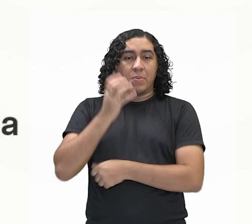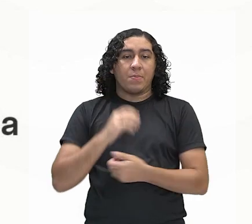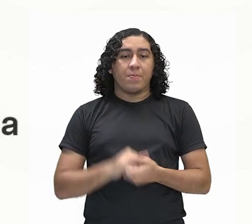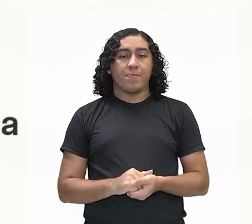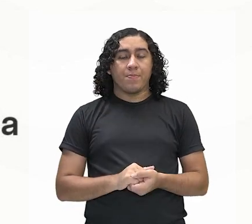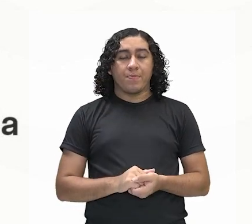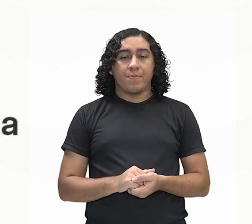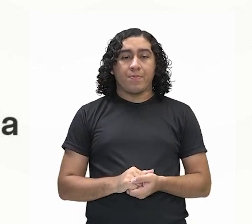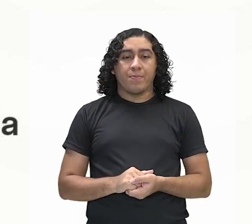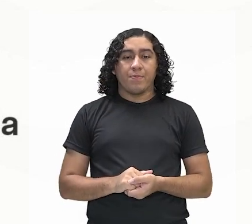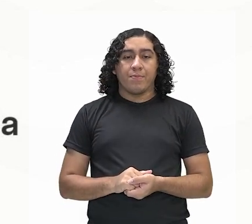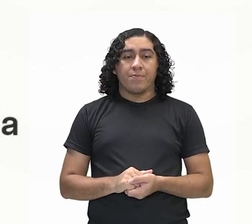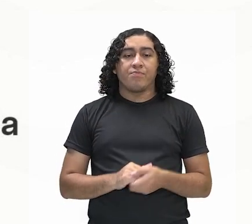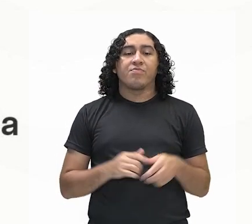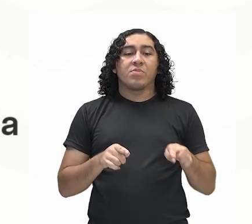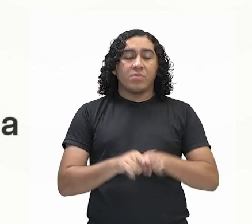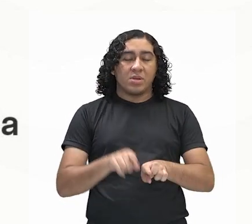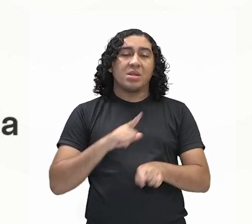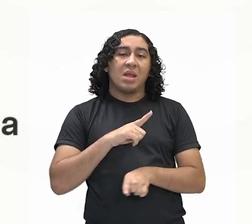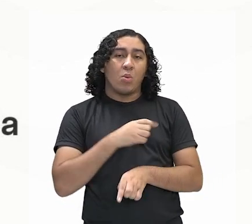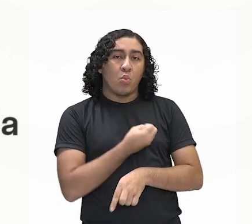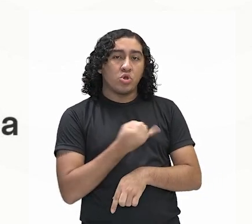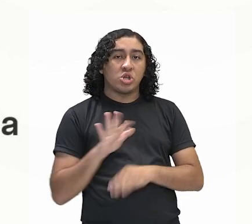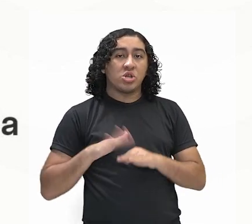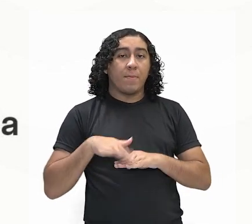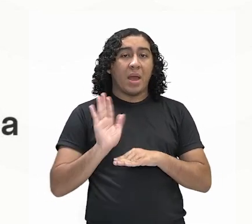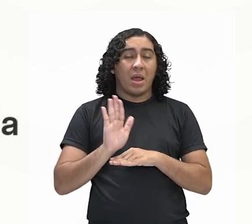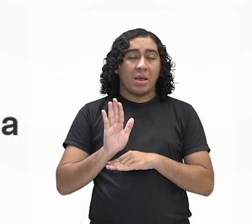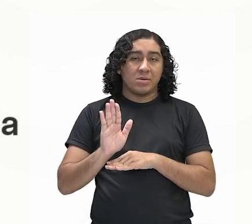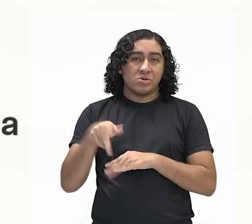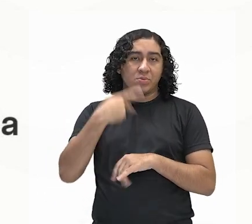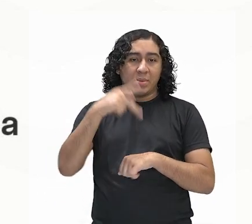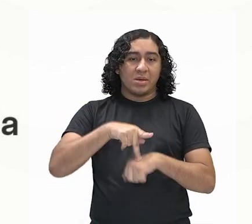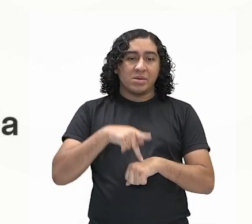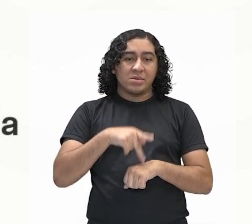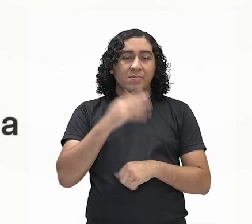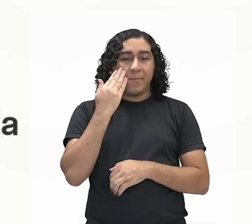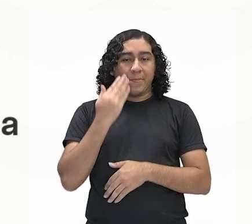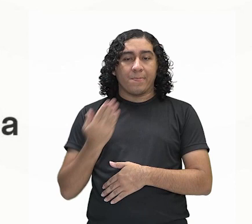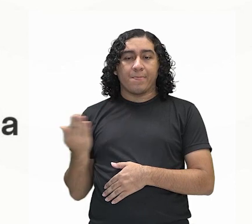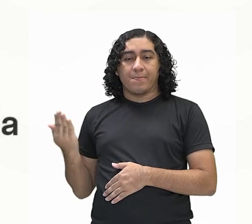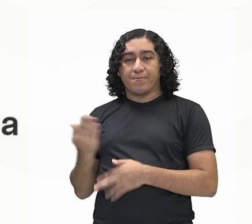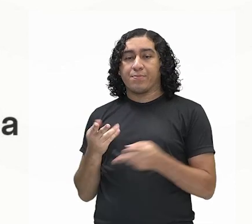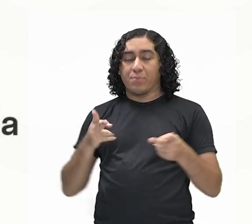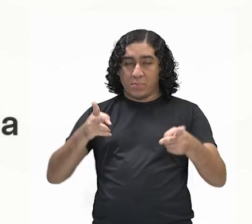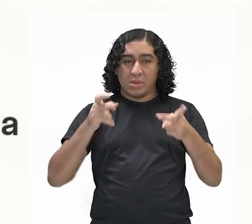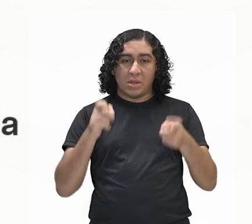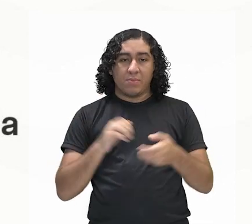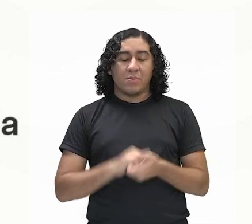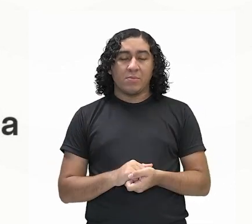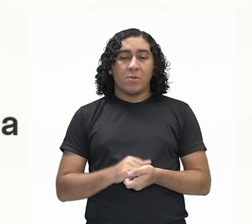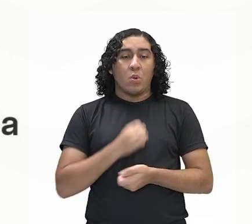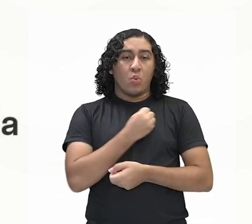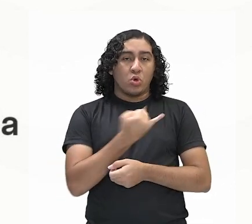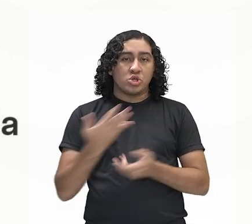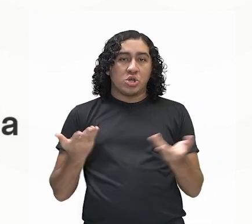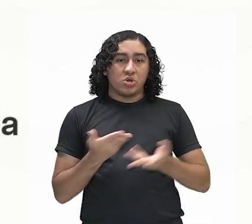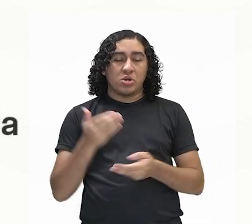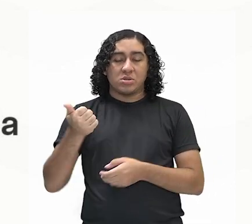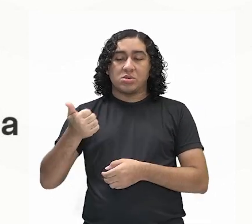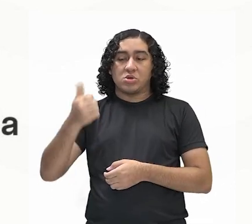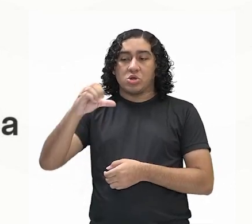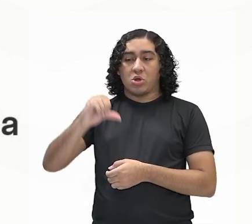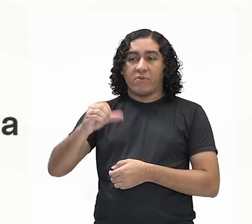gente tem um número maior de países, percebam que o número de países ele está ali aumentando, agora são